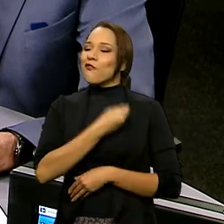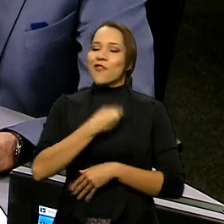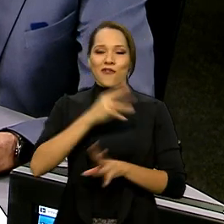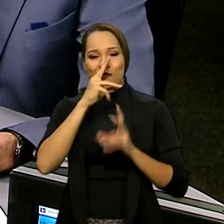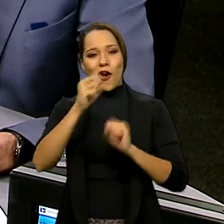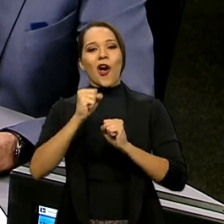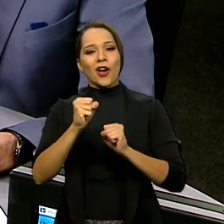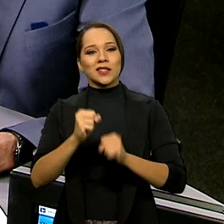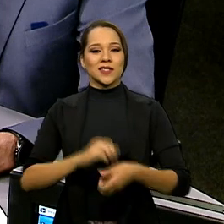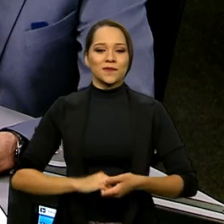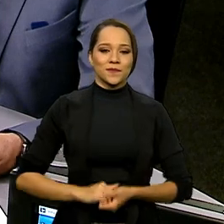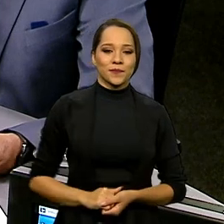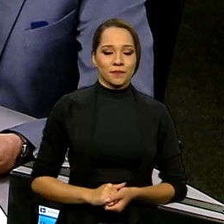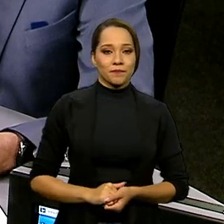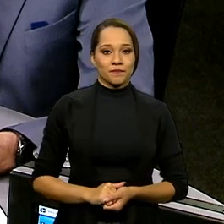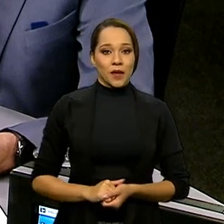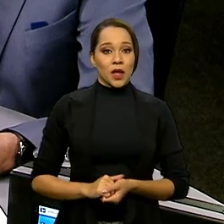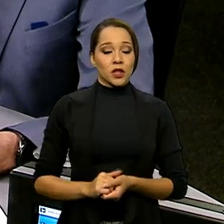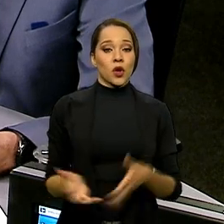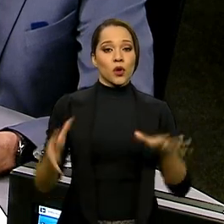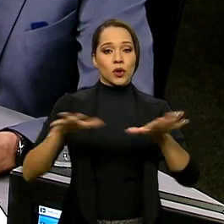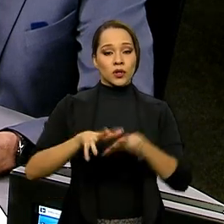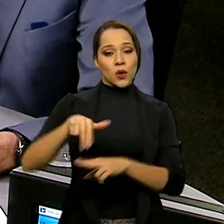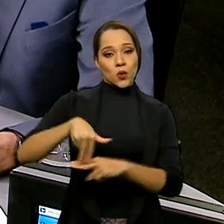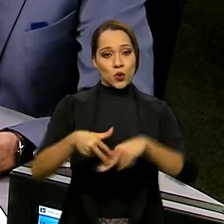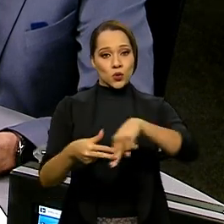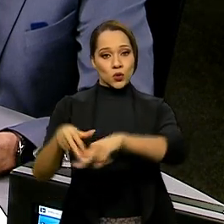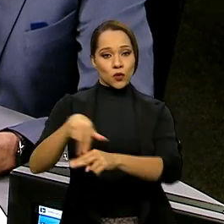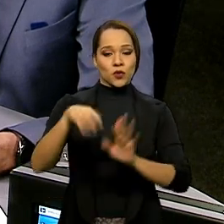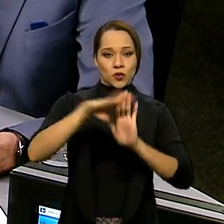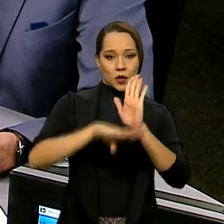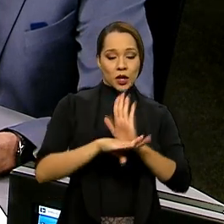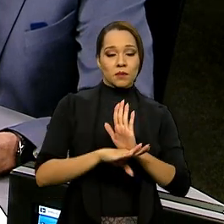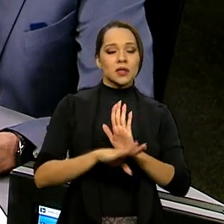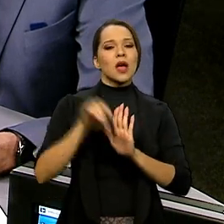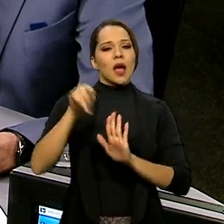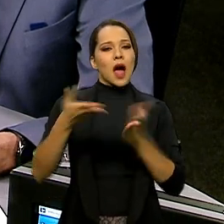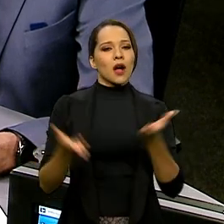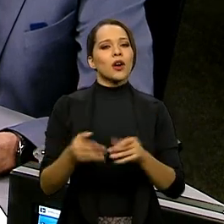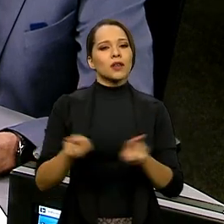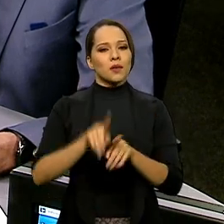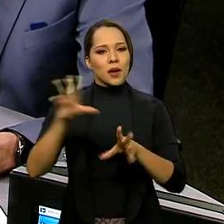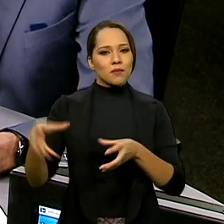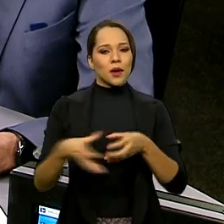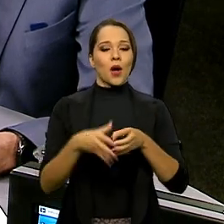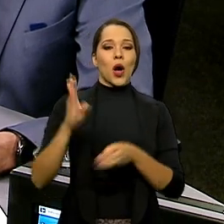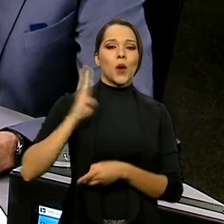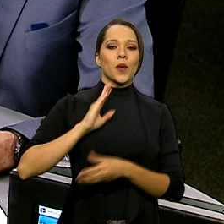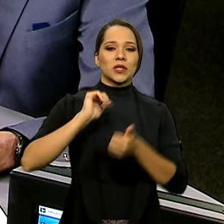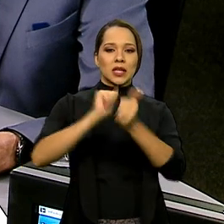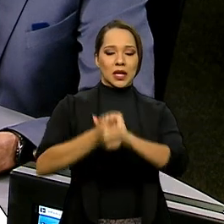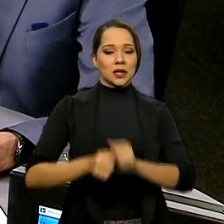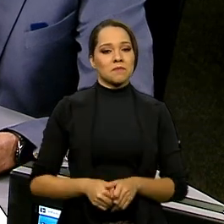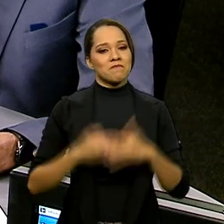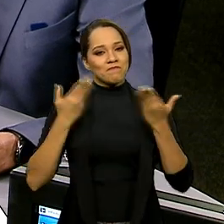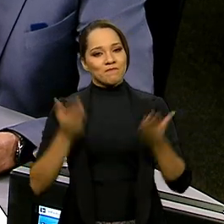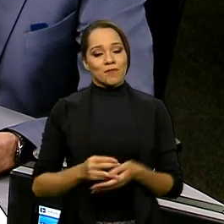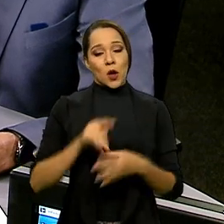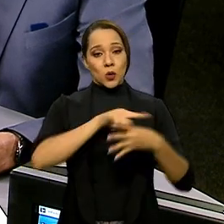posso dizer assim. Com a inclusão do surf no programa dos Jogos, a modalidade passou a integrar o Bolsa Atleta. Assim,